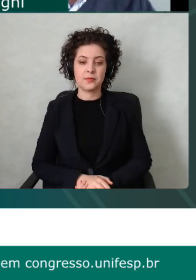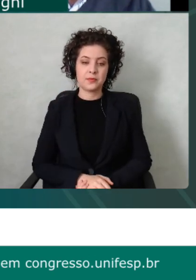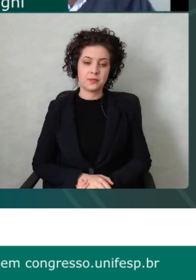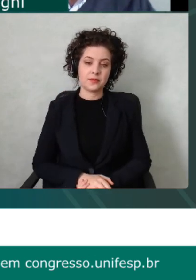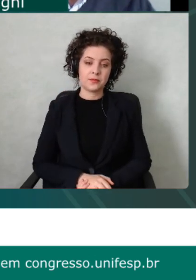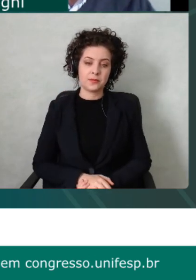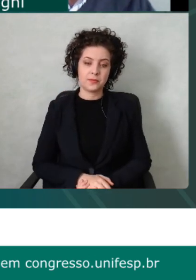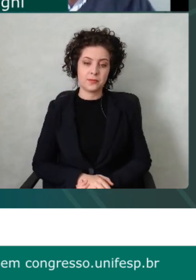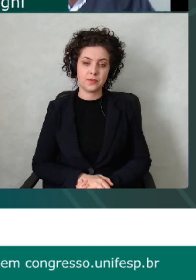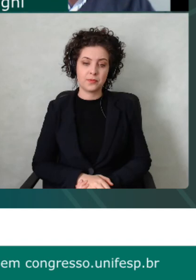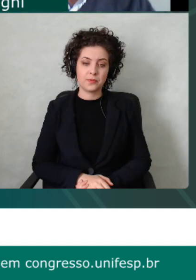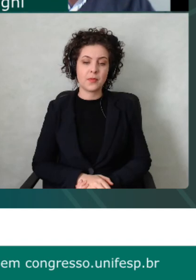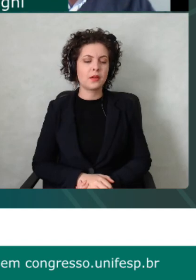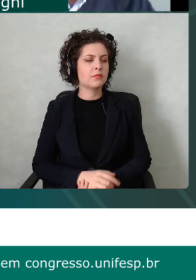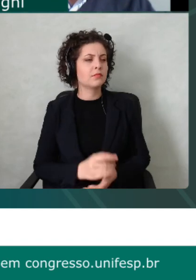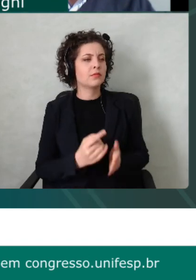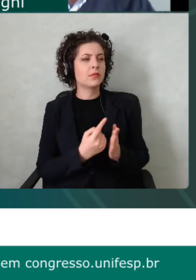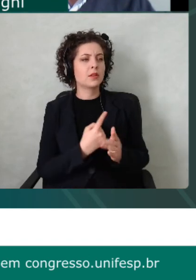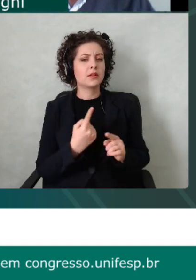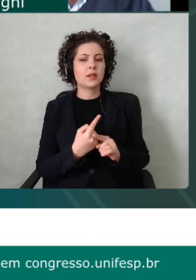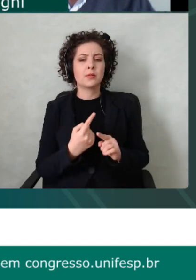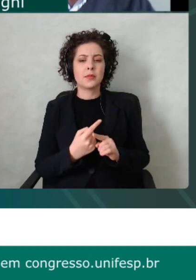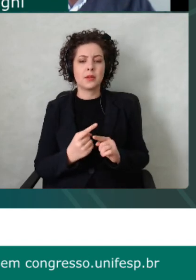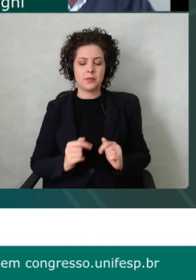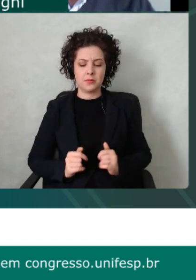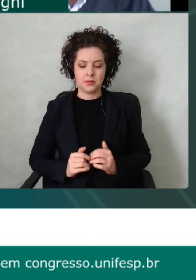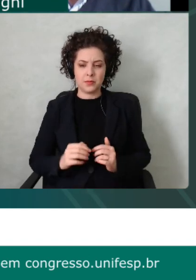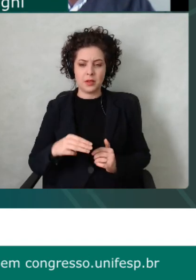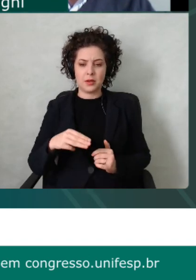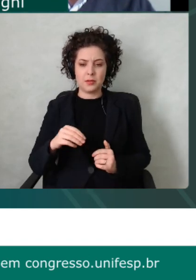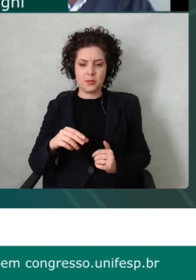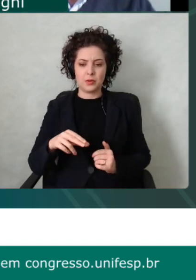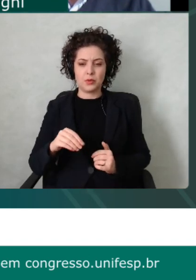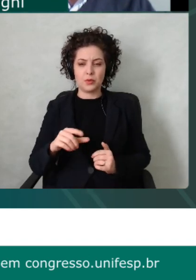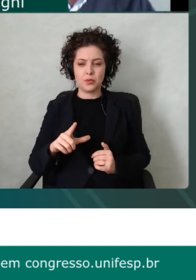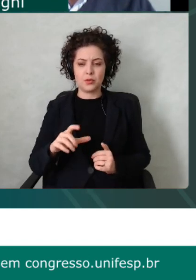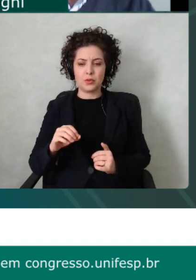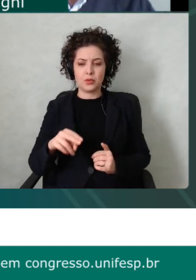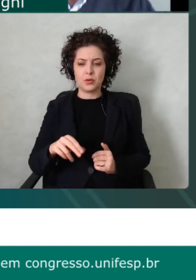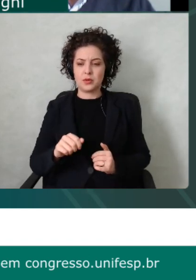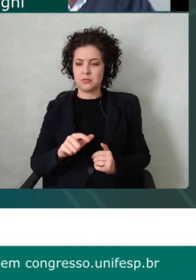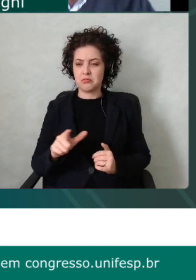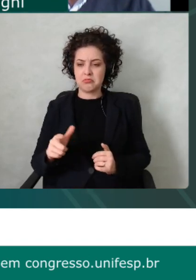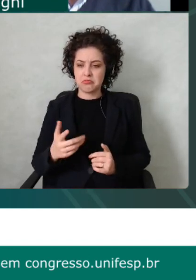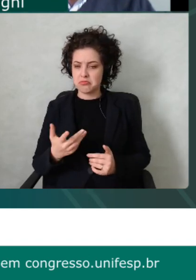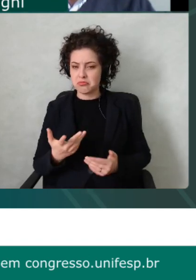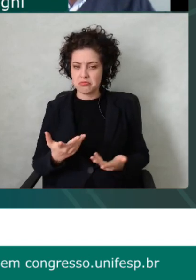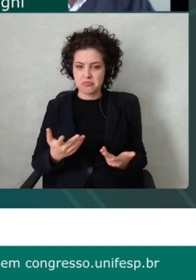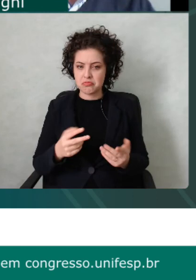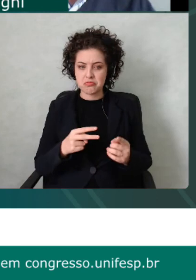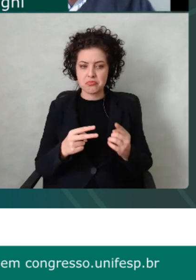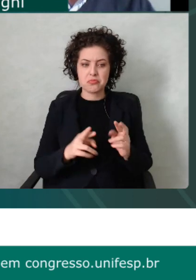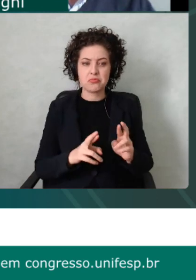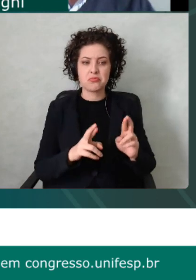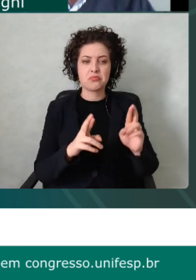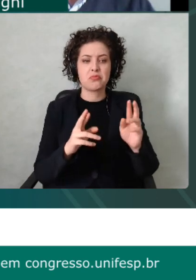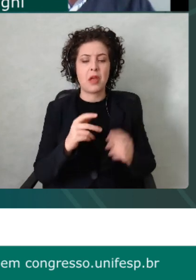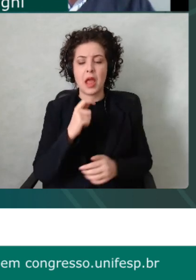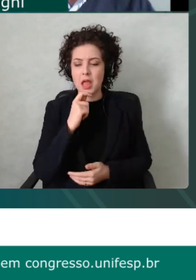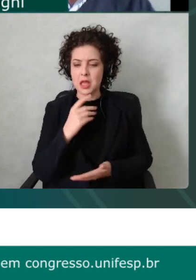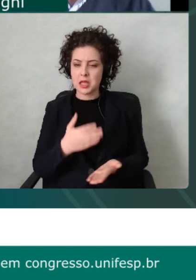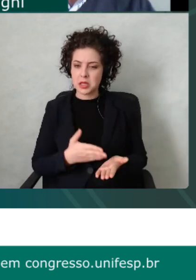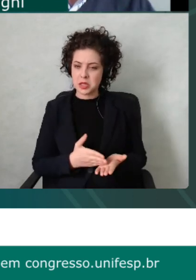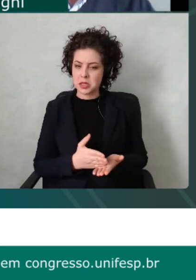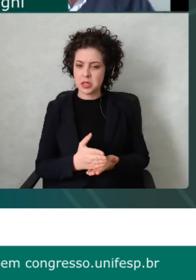Perguntaram dos anticorpos monoclonais, acho que também não tem uma perspectiva muito grande dentro desse caminho. Se alguém quiser